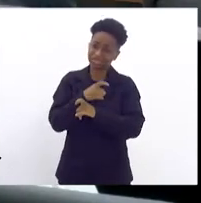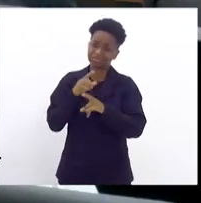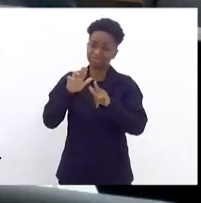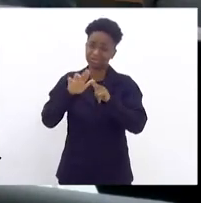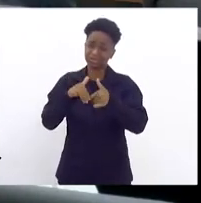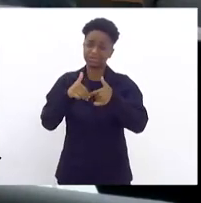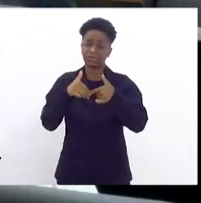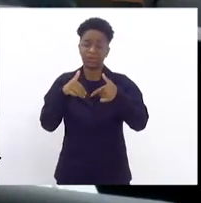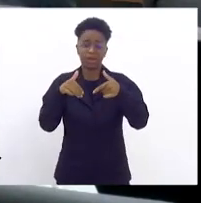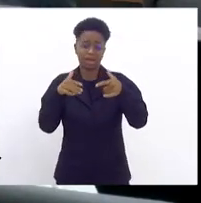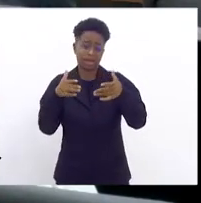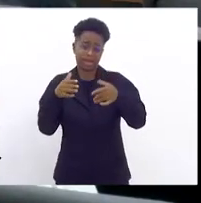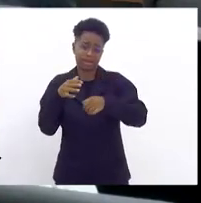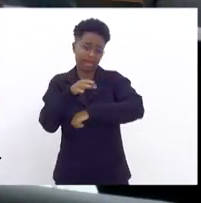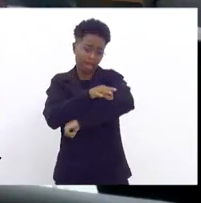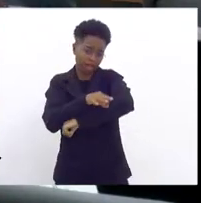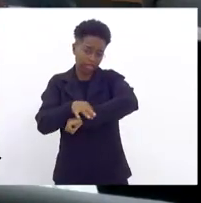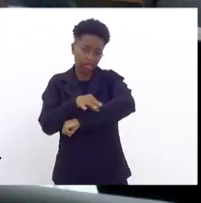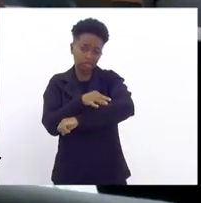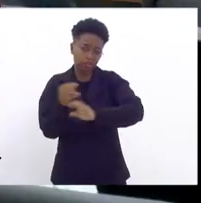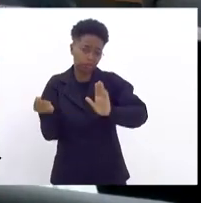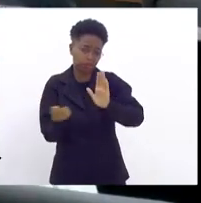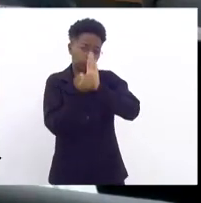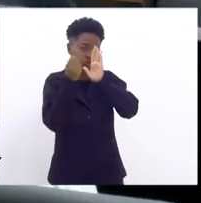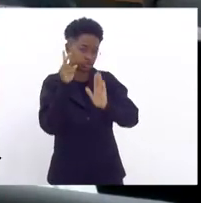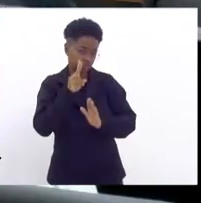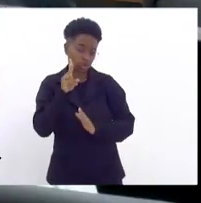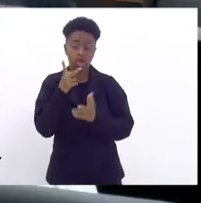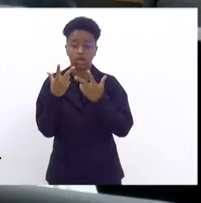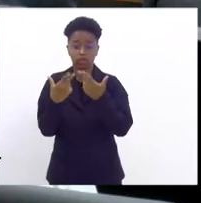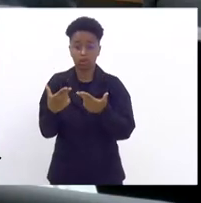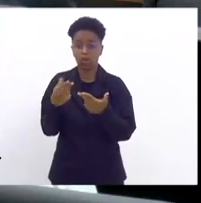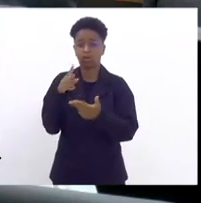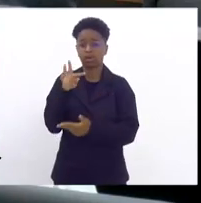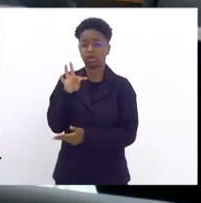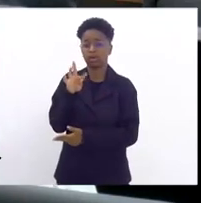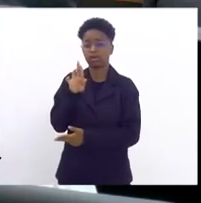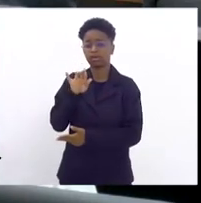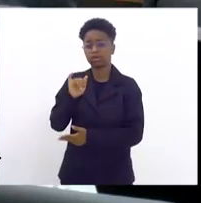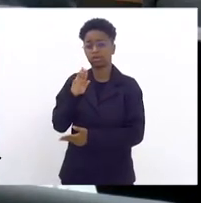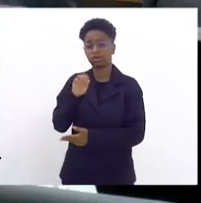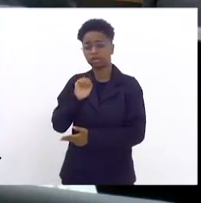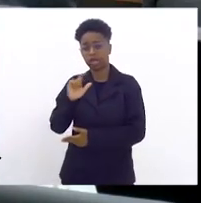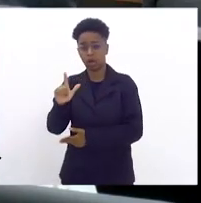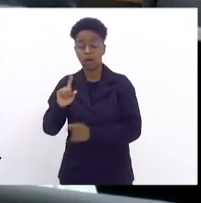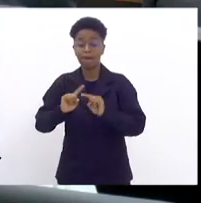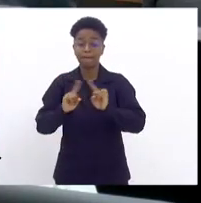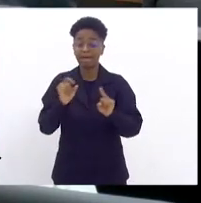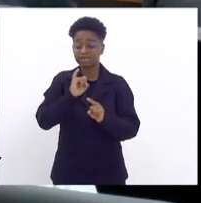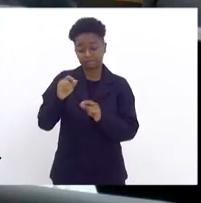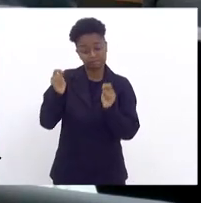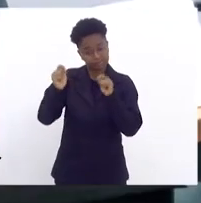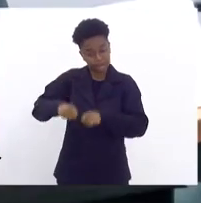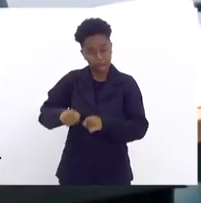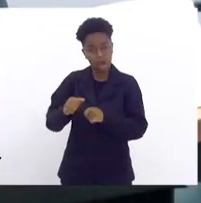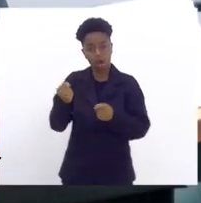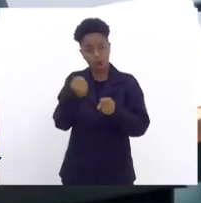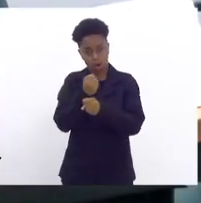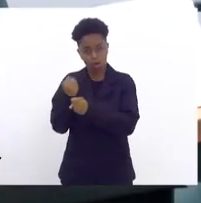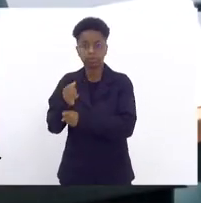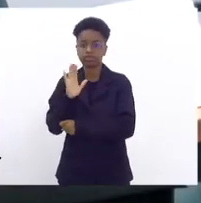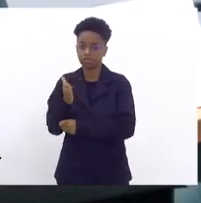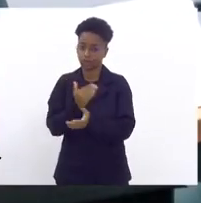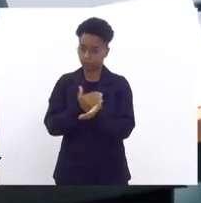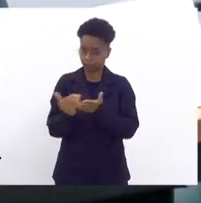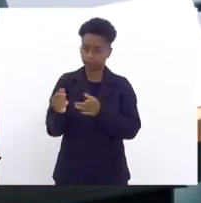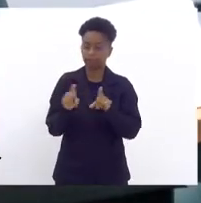né mesma coisa daqui da questão do tribunal do Palácio Tiradentes Mas aonde é possível ser feito essas obras já começaram né agradeço